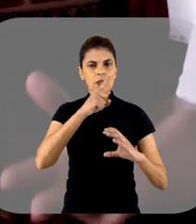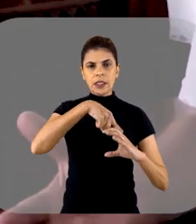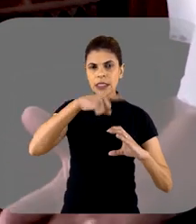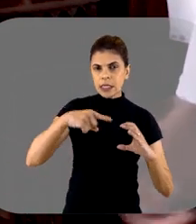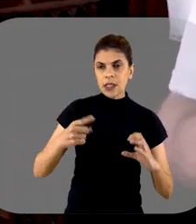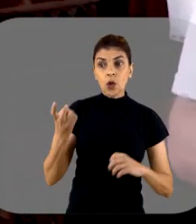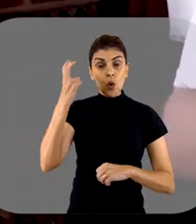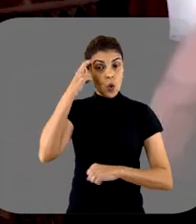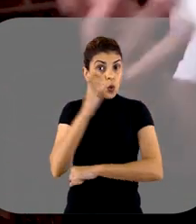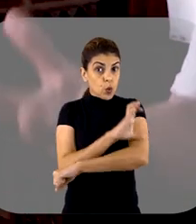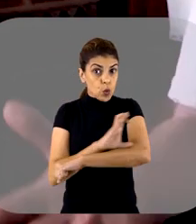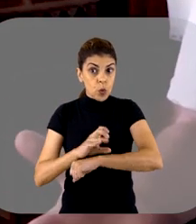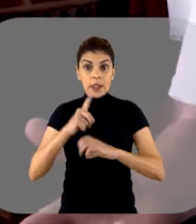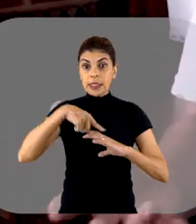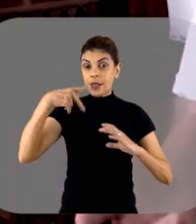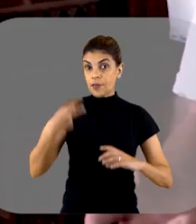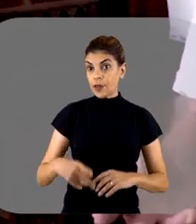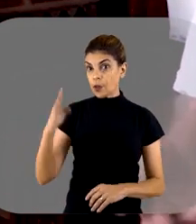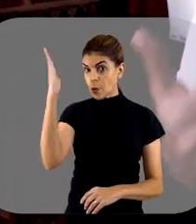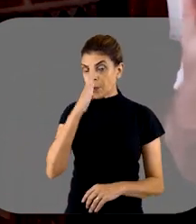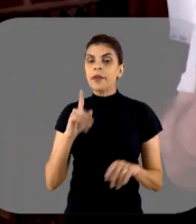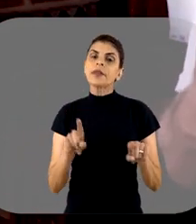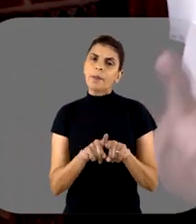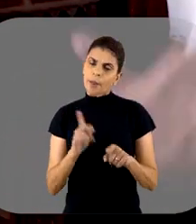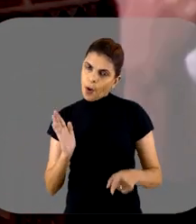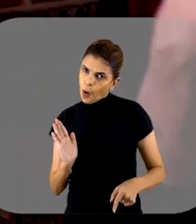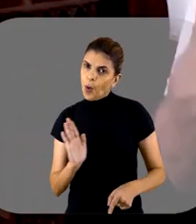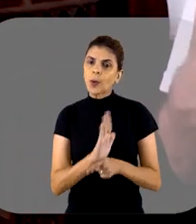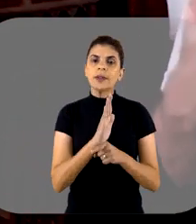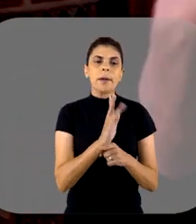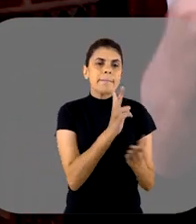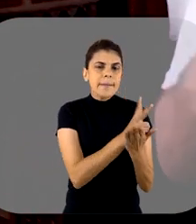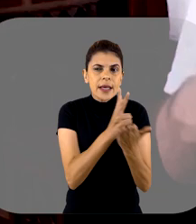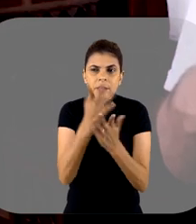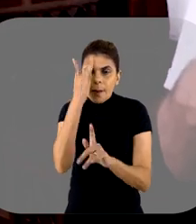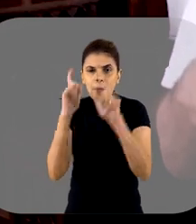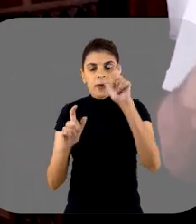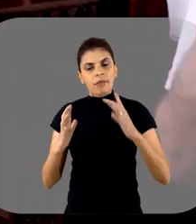formação científica, a cultura científica do país, mas vai também contribuir para que